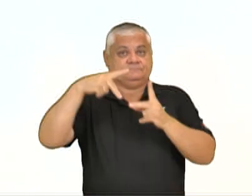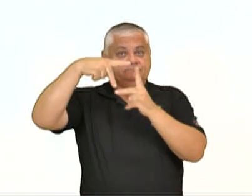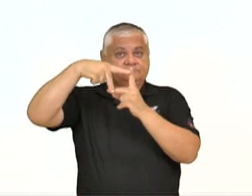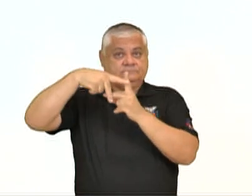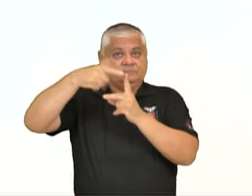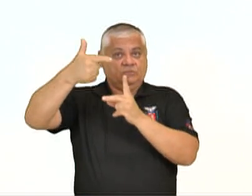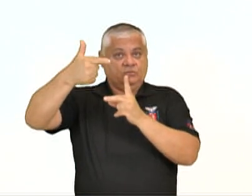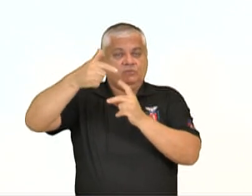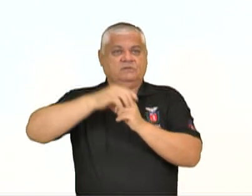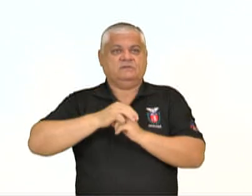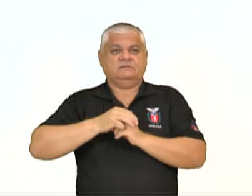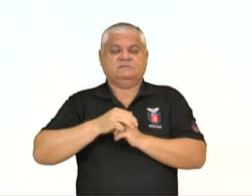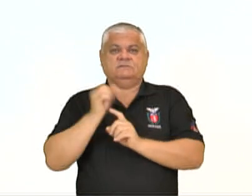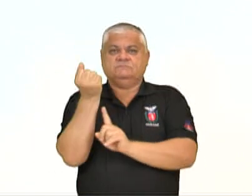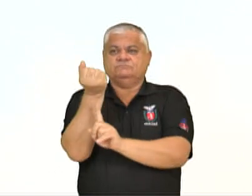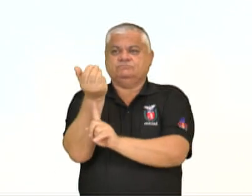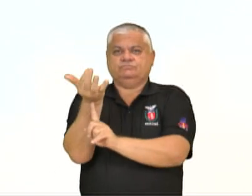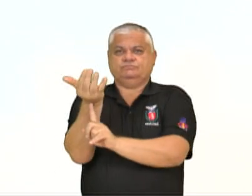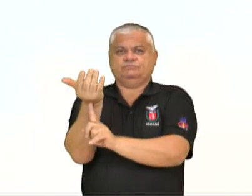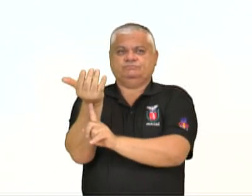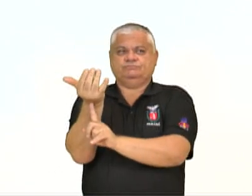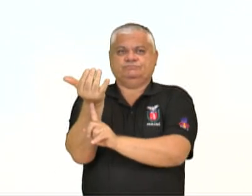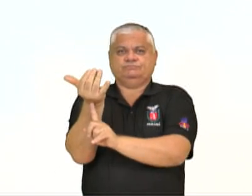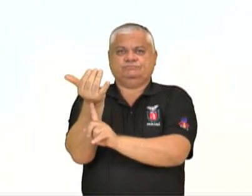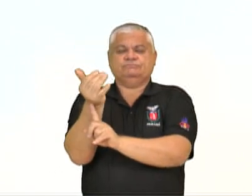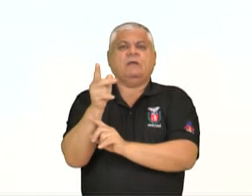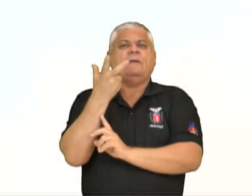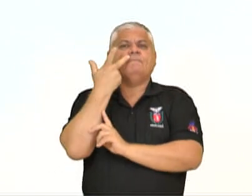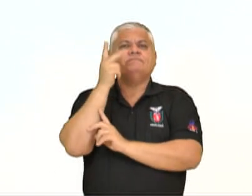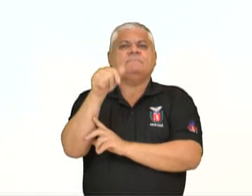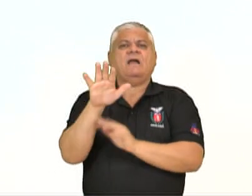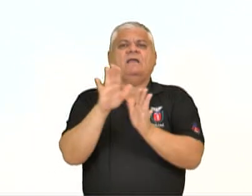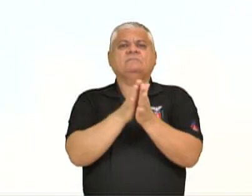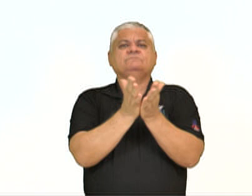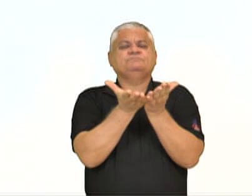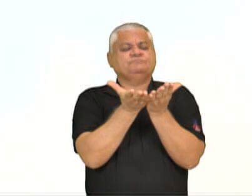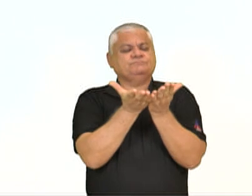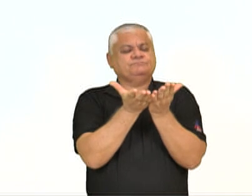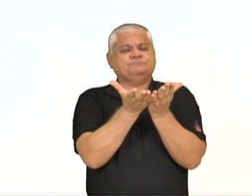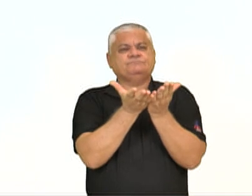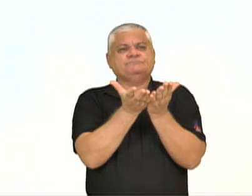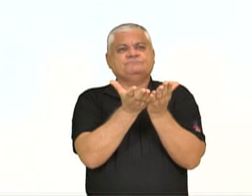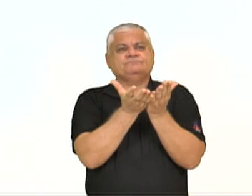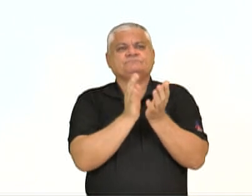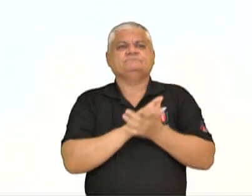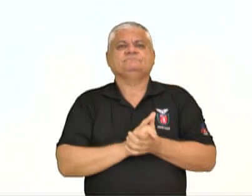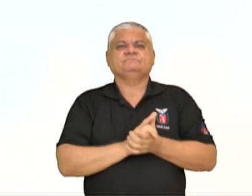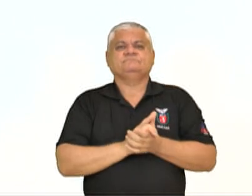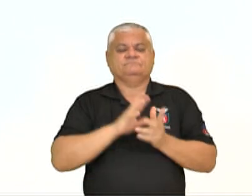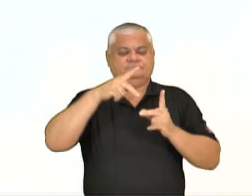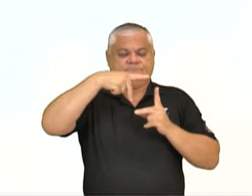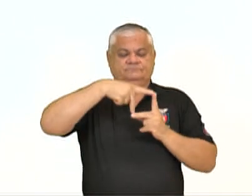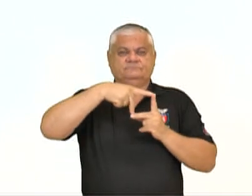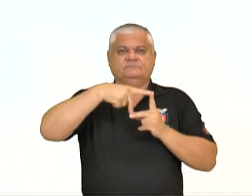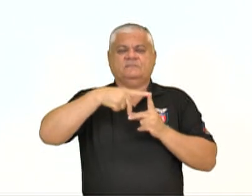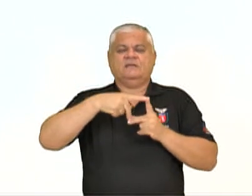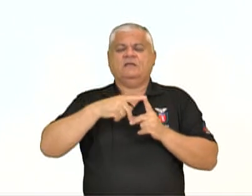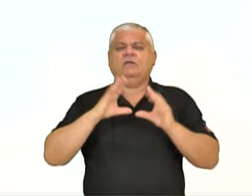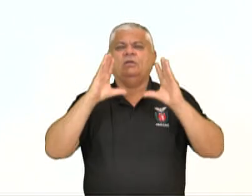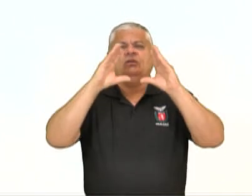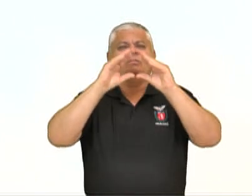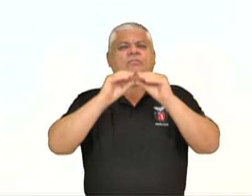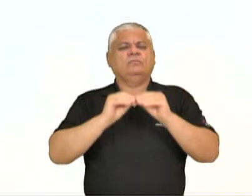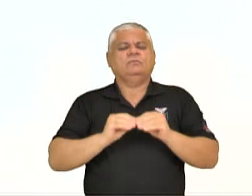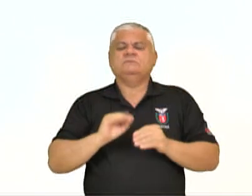quadrinho, acendemos uma vela, e meu pai pegou um livro. Por fim, foi a noite mais legal da